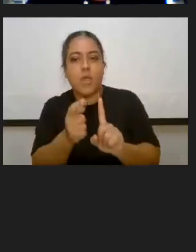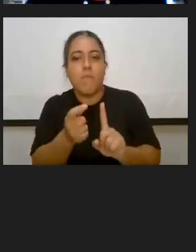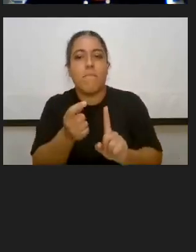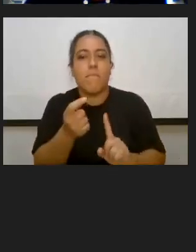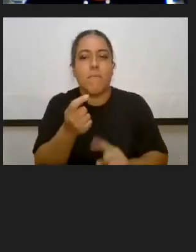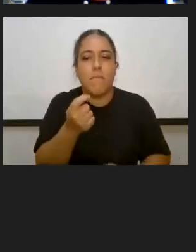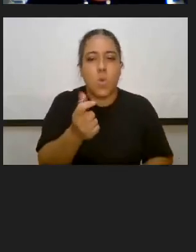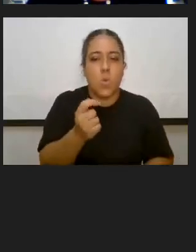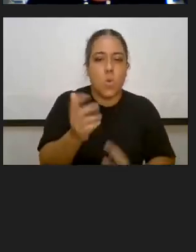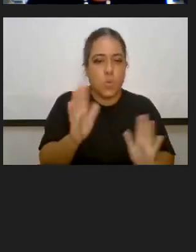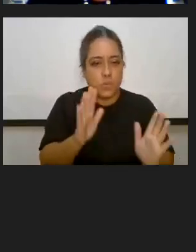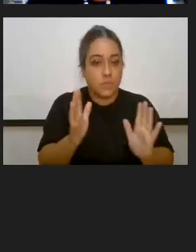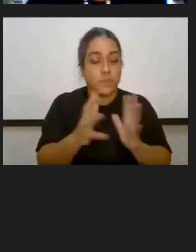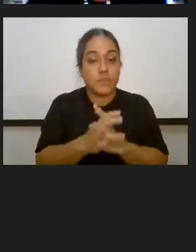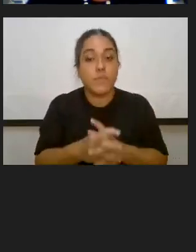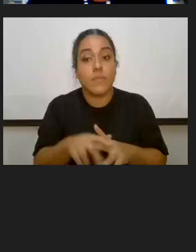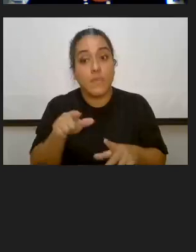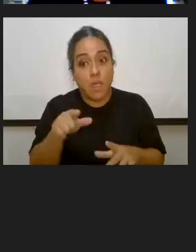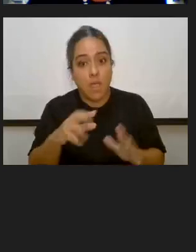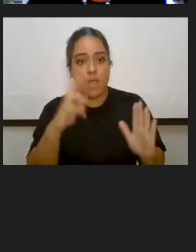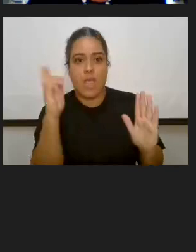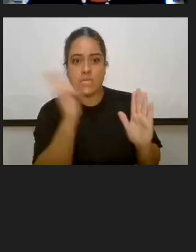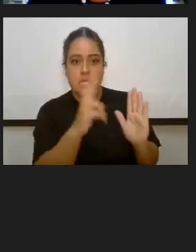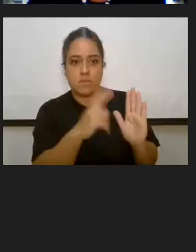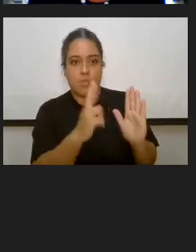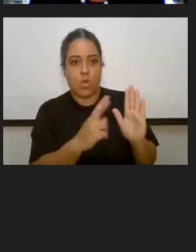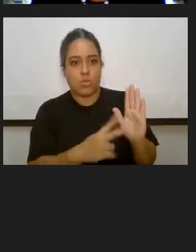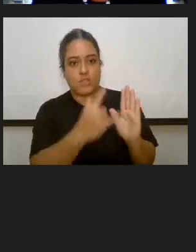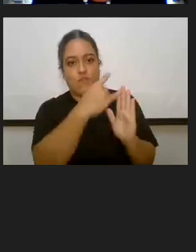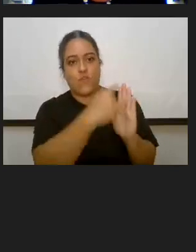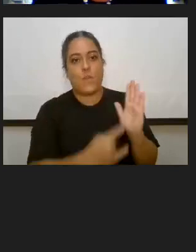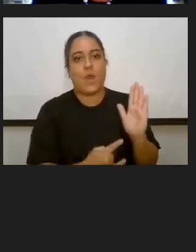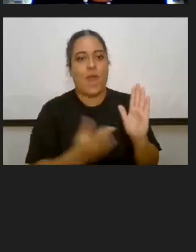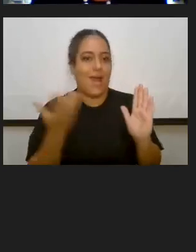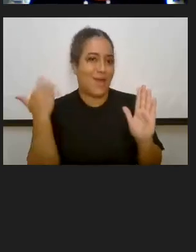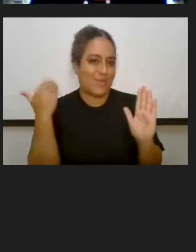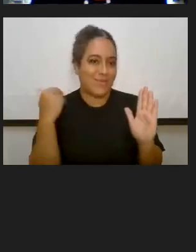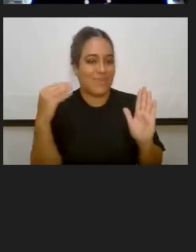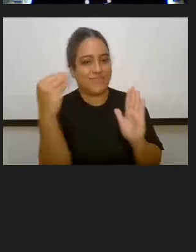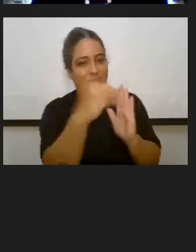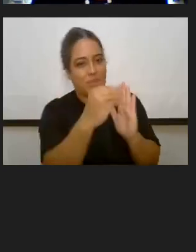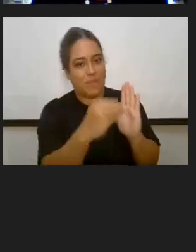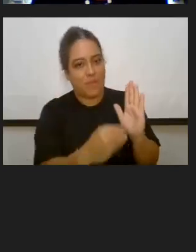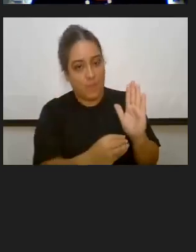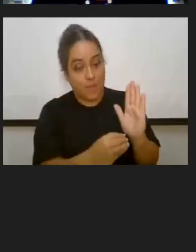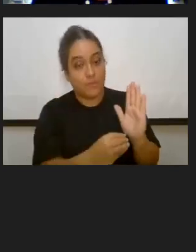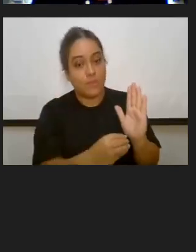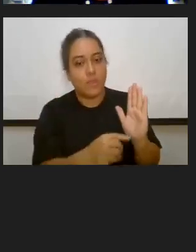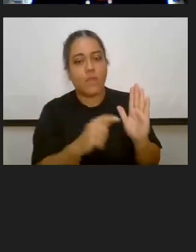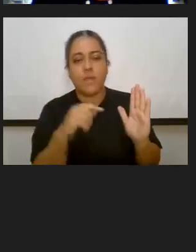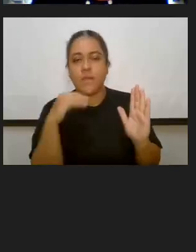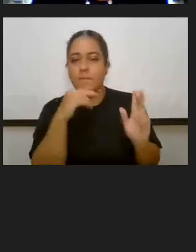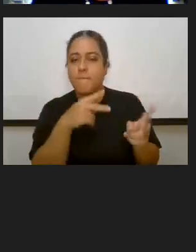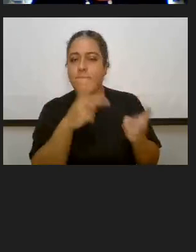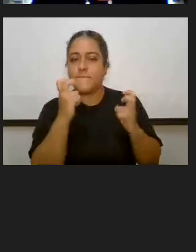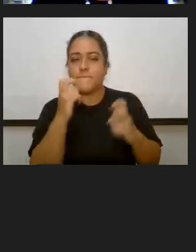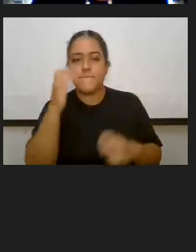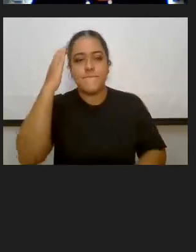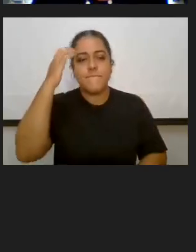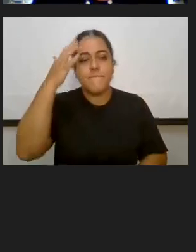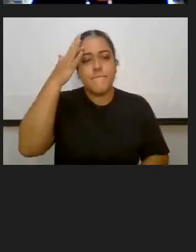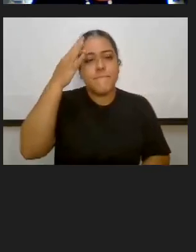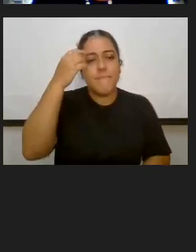pouco. Essas foram as respostas que nós encontramos e que dá para a gente pensar alguns elementos